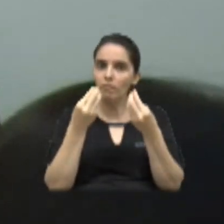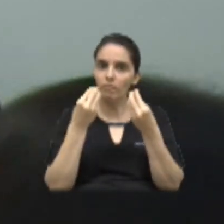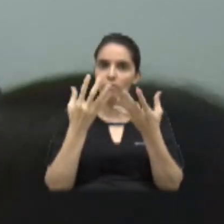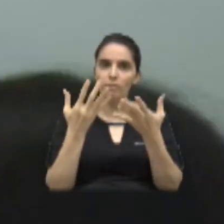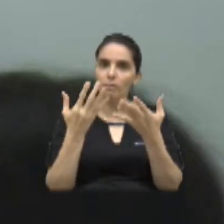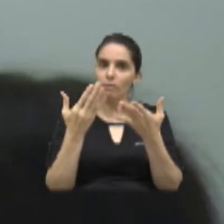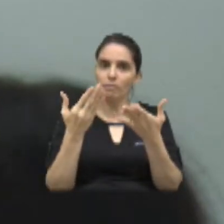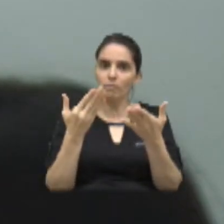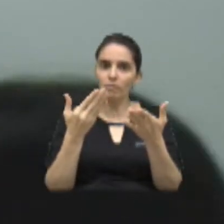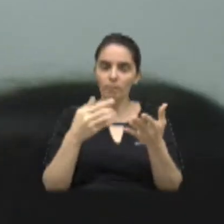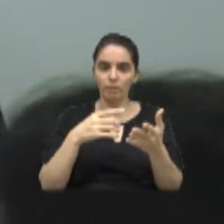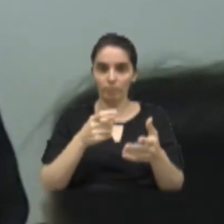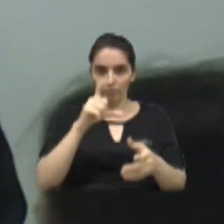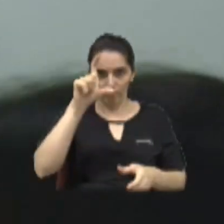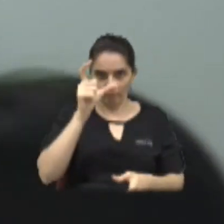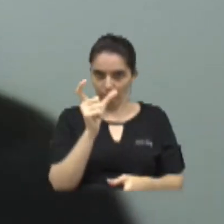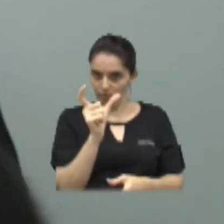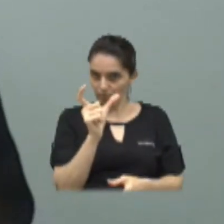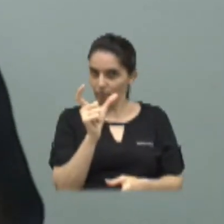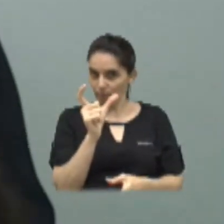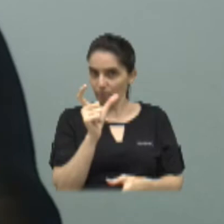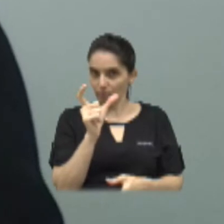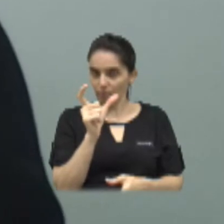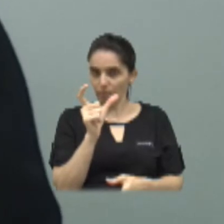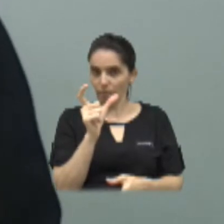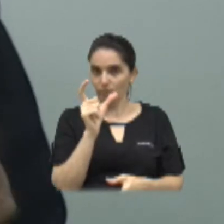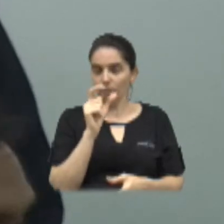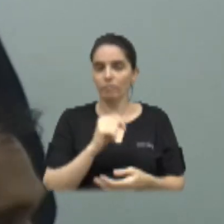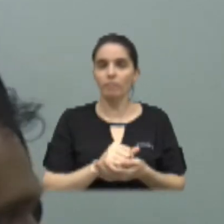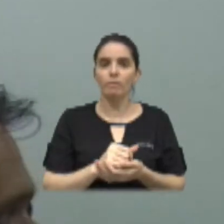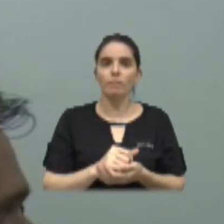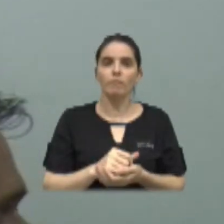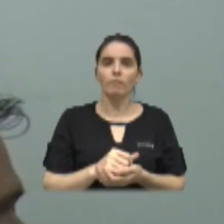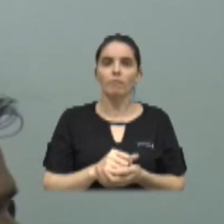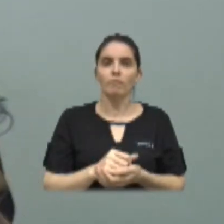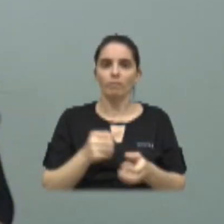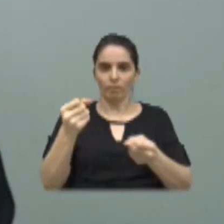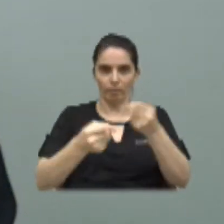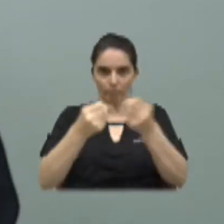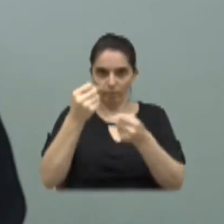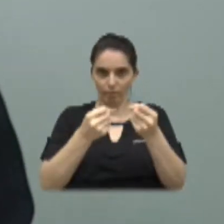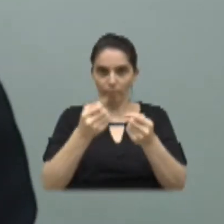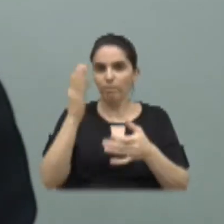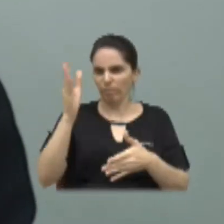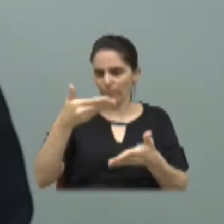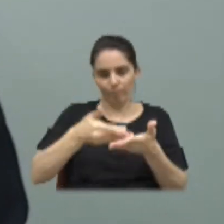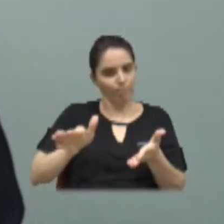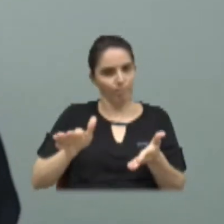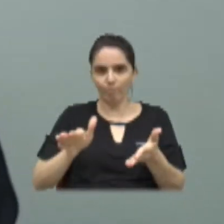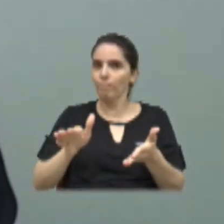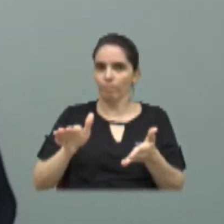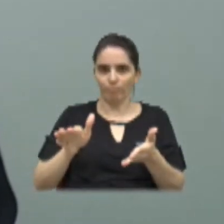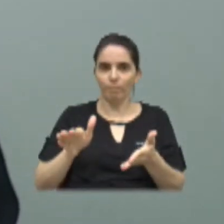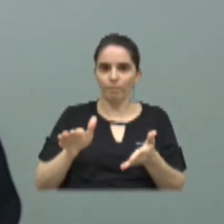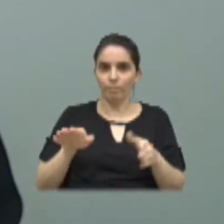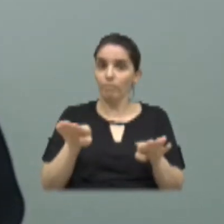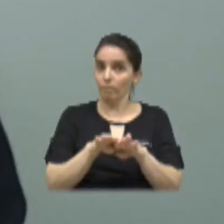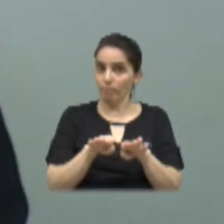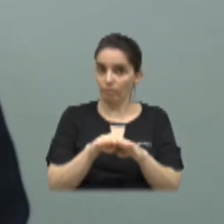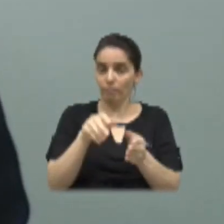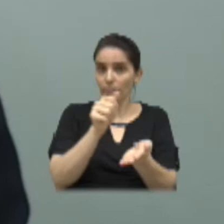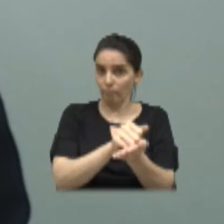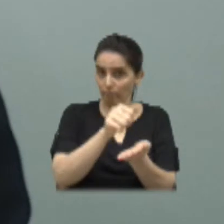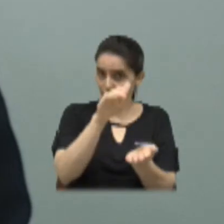já perdeu a carta, certo? Ela já perdeu a carta, com 9 multas, ela já perdeu a carta. Outra coisa, ela vai ter que pagar a multa,